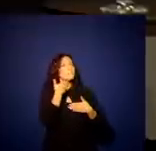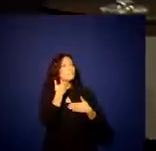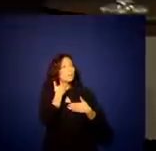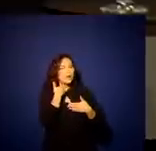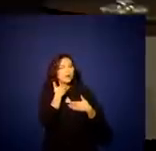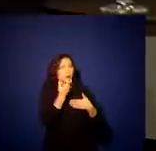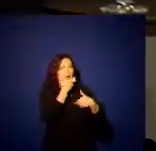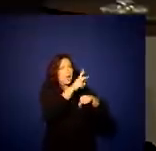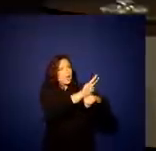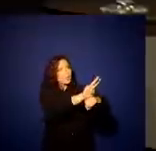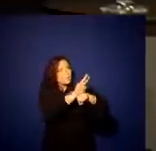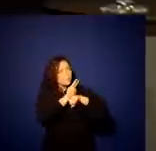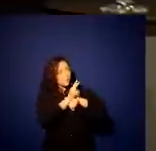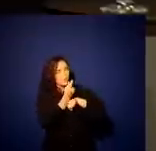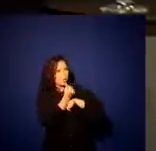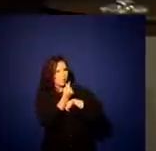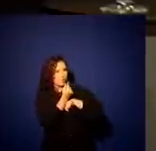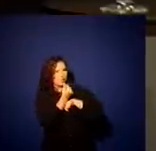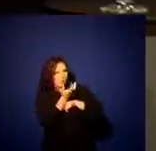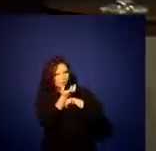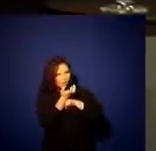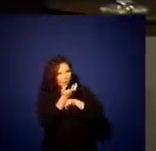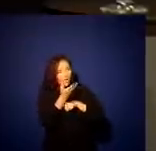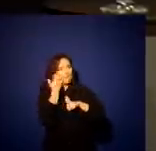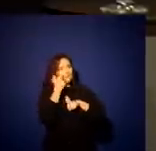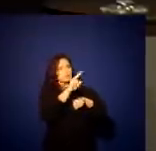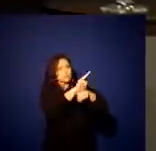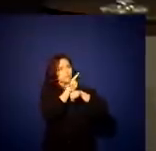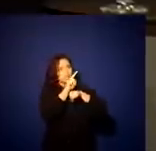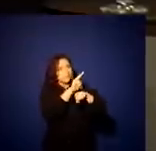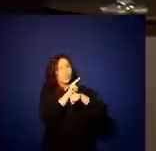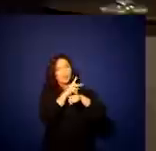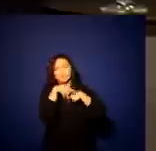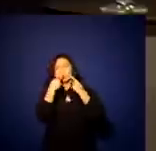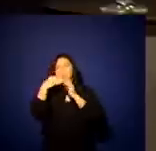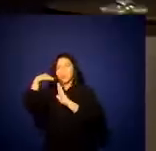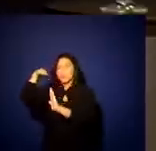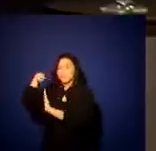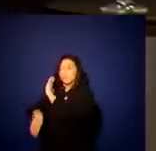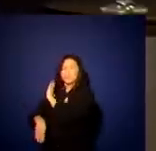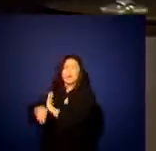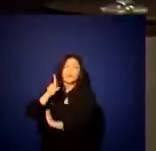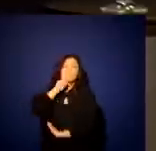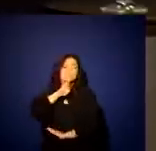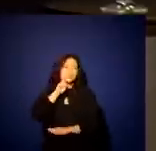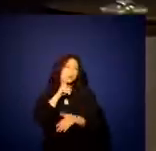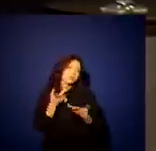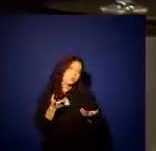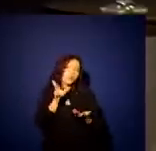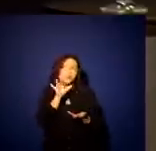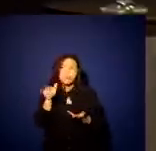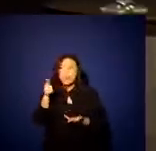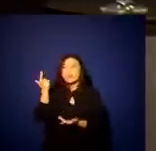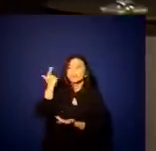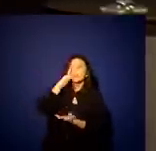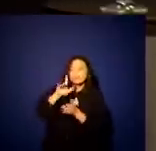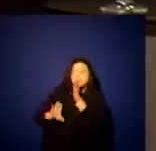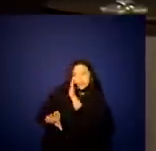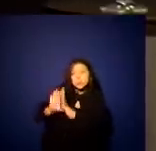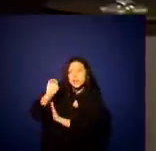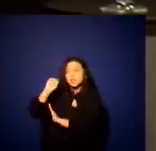emprestar no mesmo custa capital que estava emprestando antes devendo Americanas e dependentes dessas empresas vão ganhar Sharon ou não então